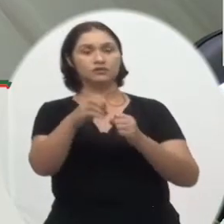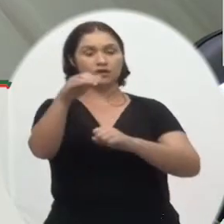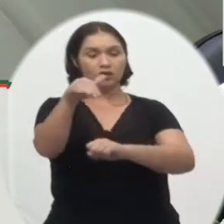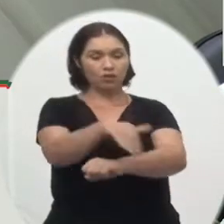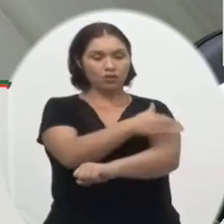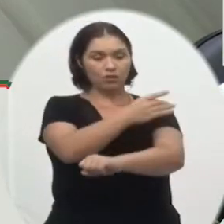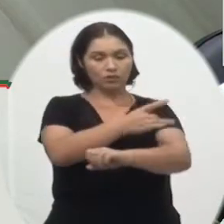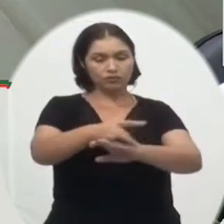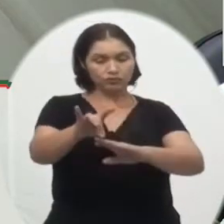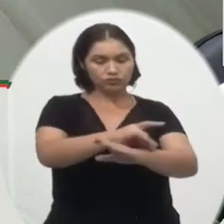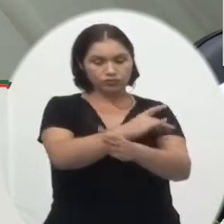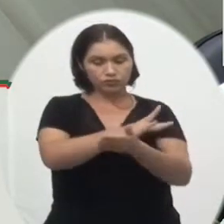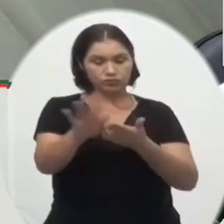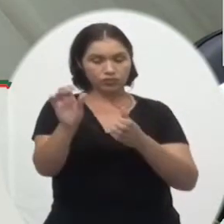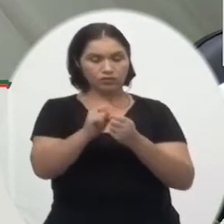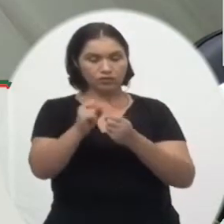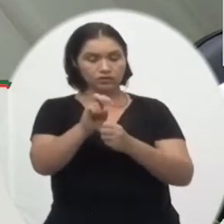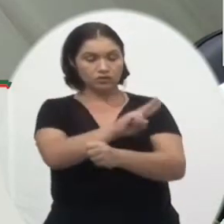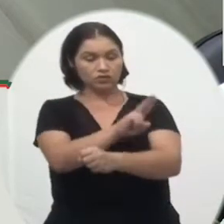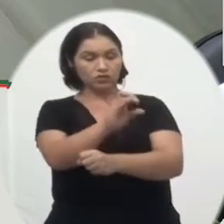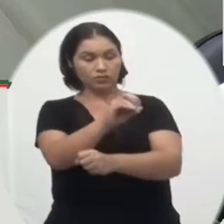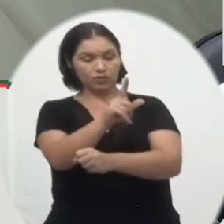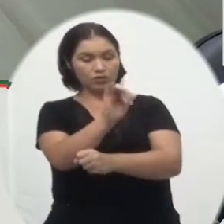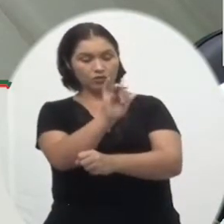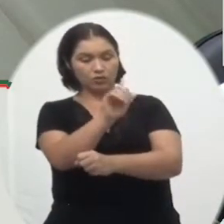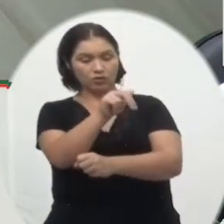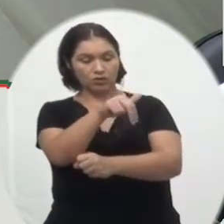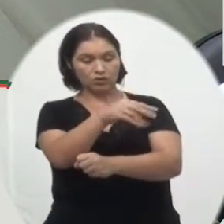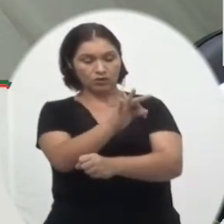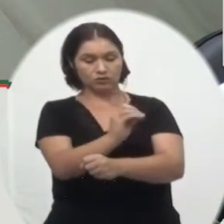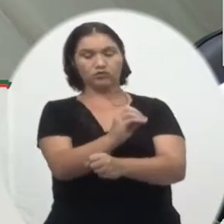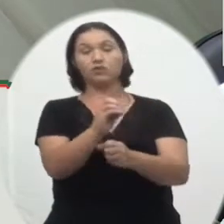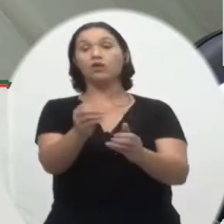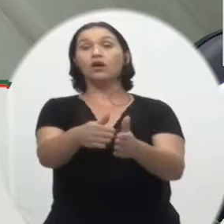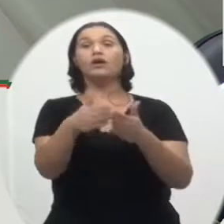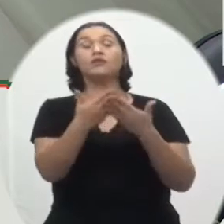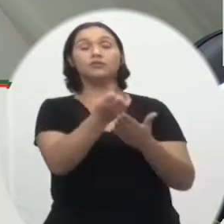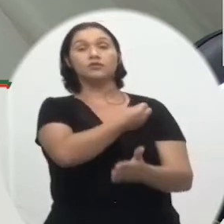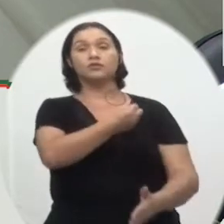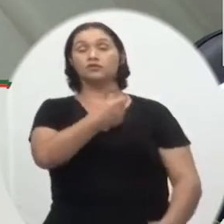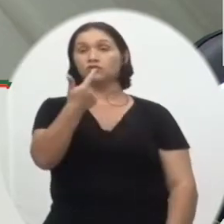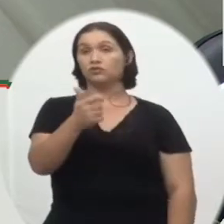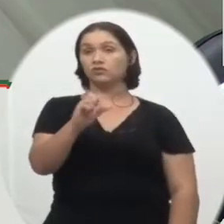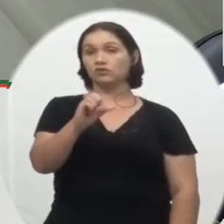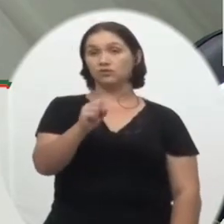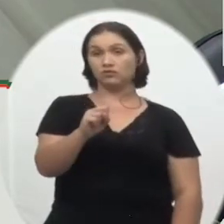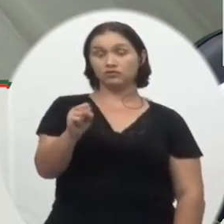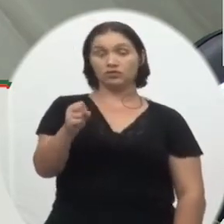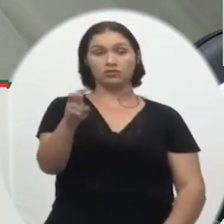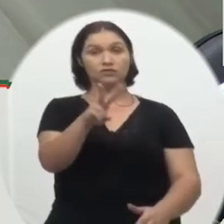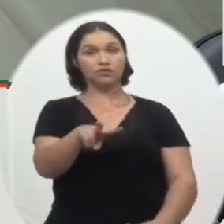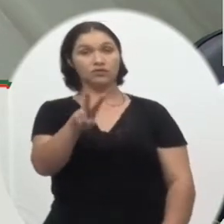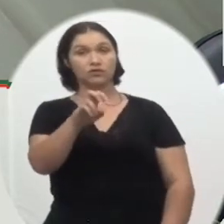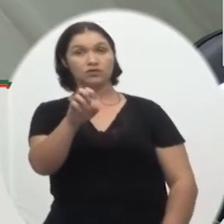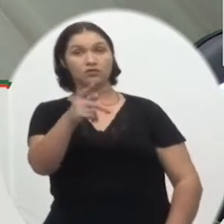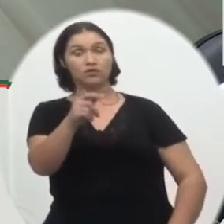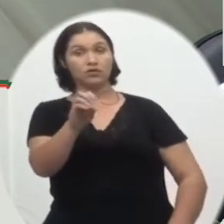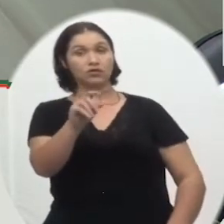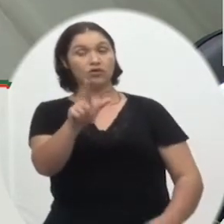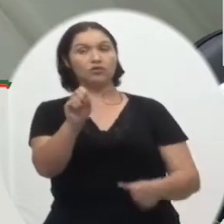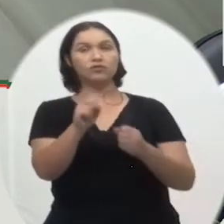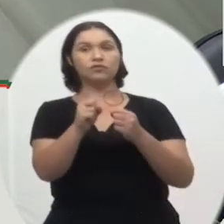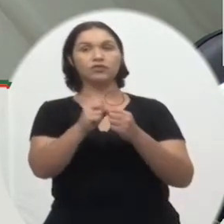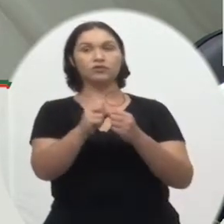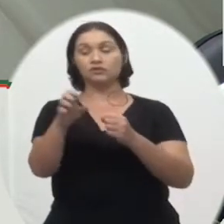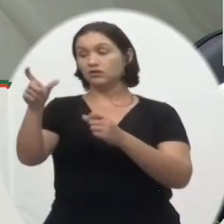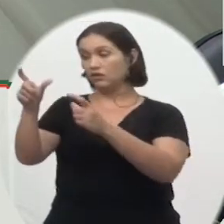rua Olinto de Souza, distrito do Rio Maina. Requerimento número 288/2019, de autoria do vereador Paiol, assunto: envio